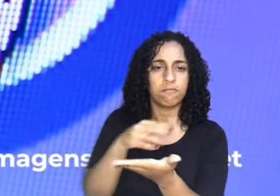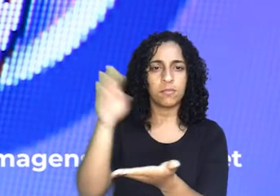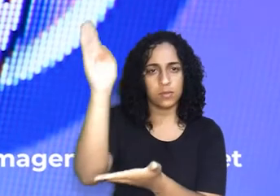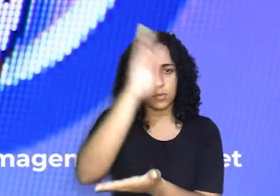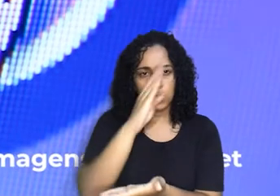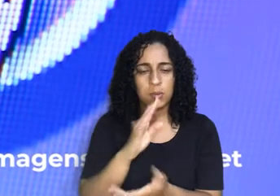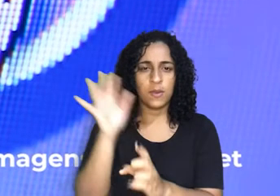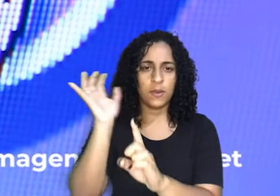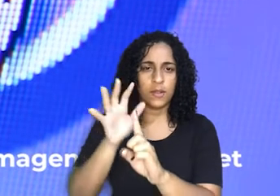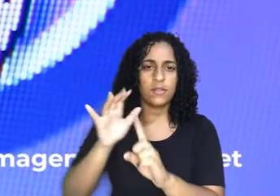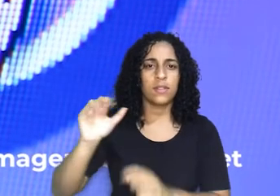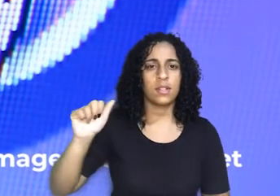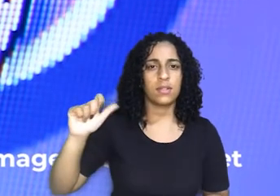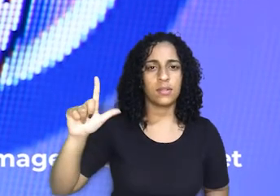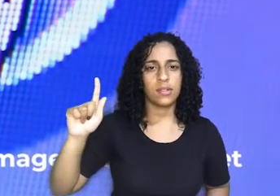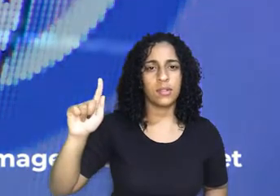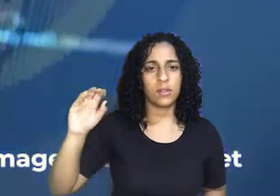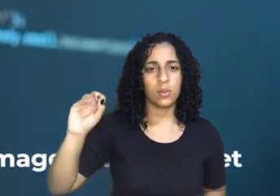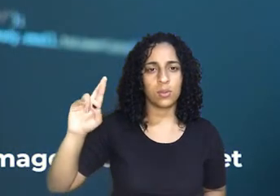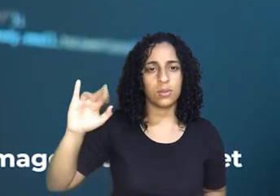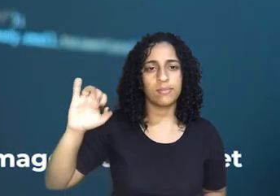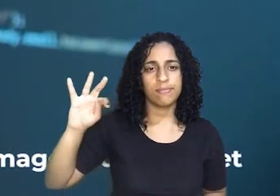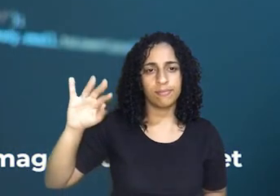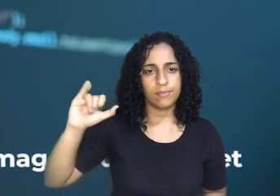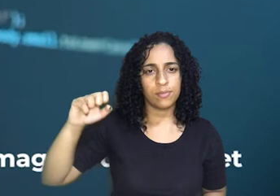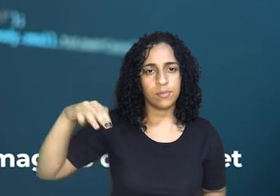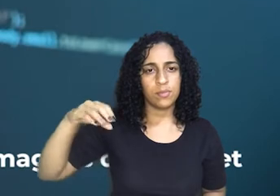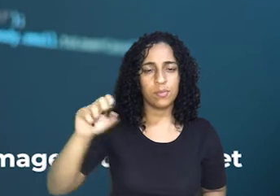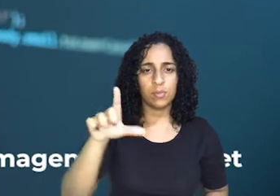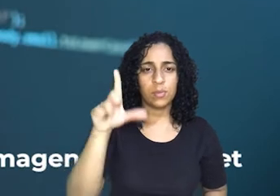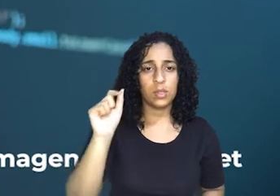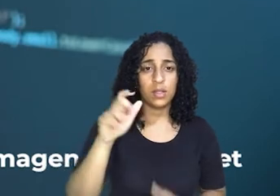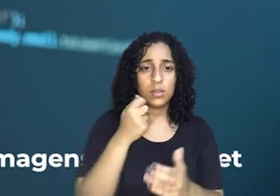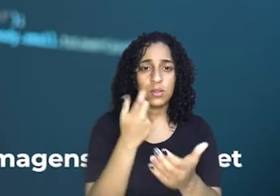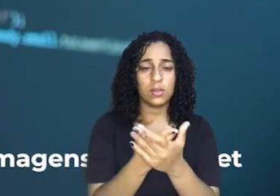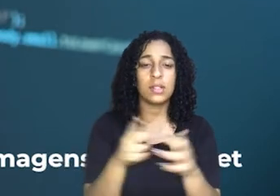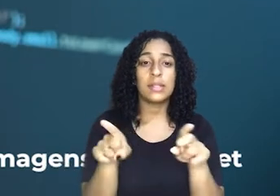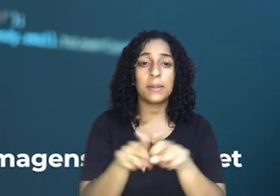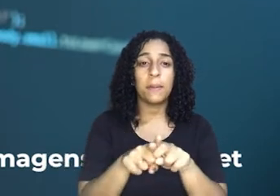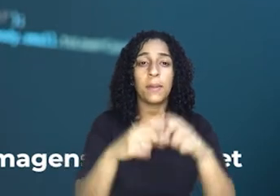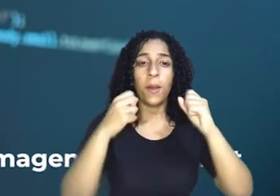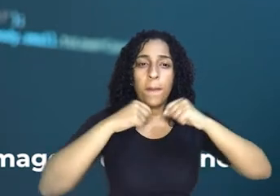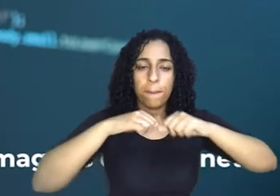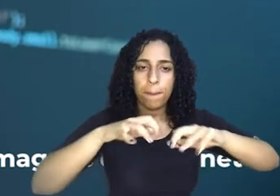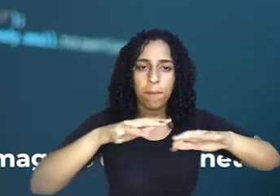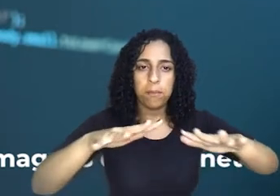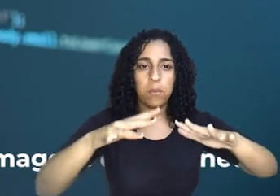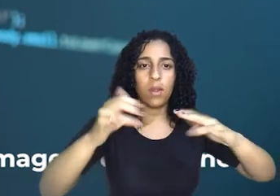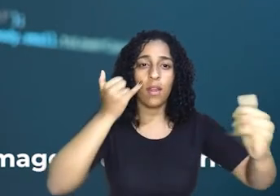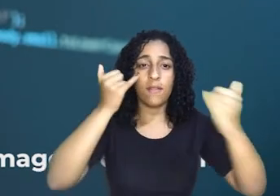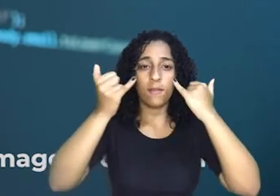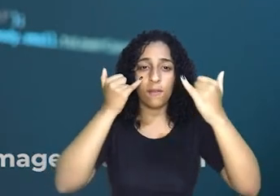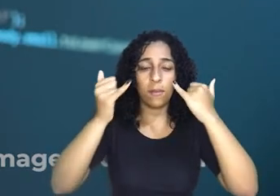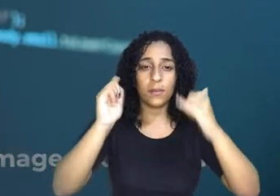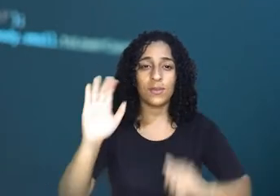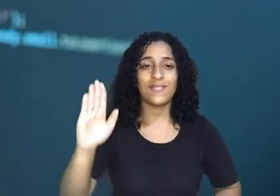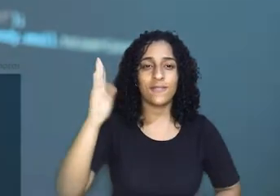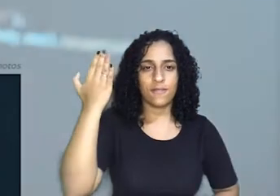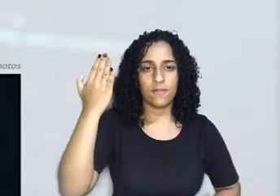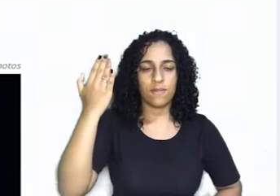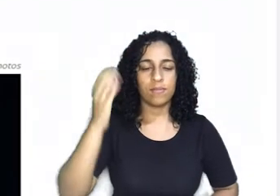algoritmos nas nossas decisões de compra e o outro dilema EA disseminação de Notícias falsas por meio de robôs os